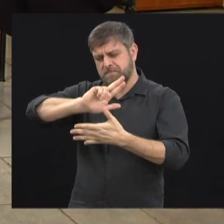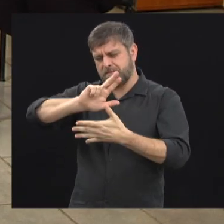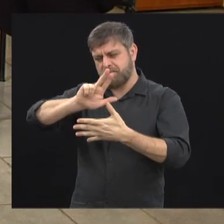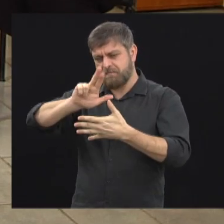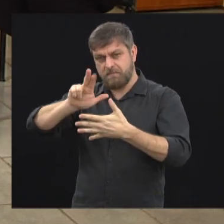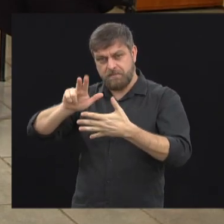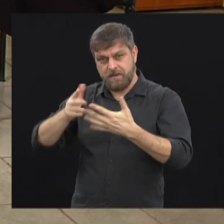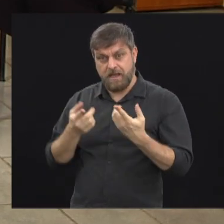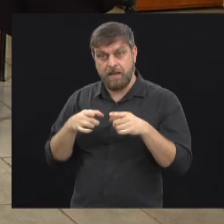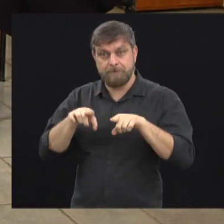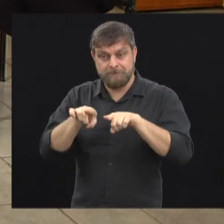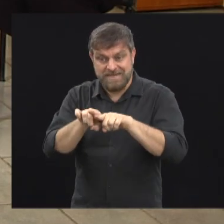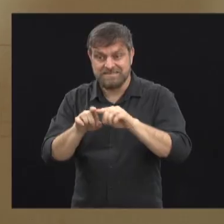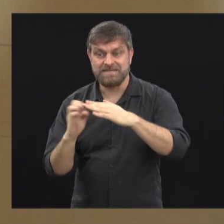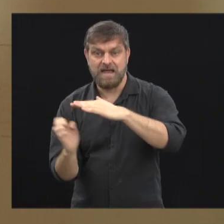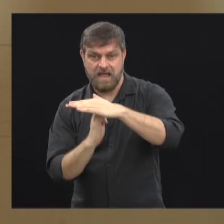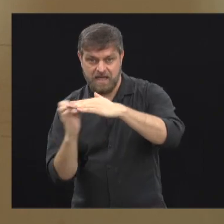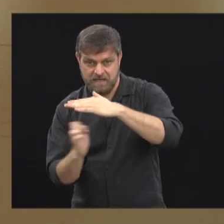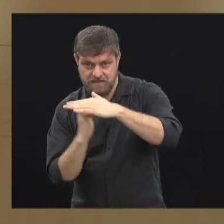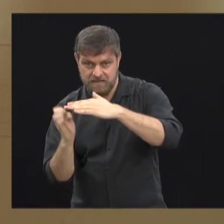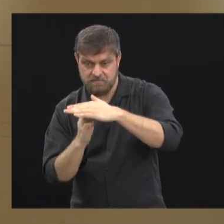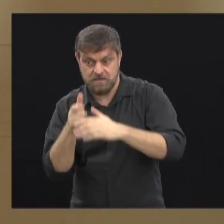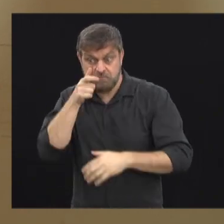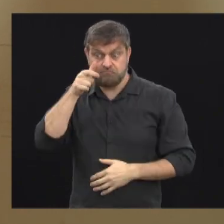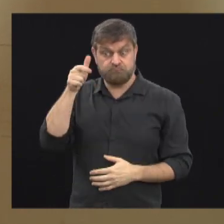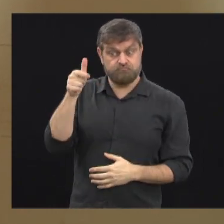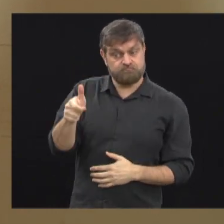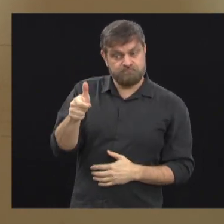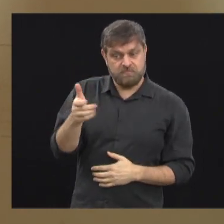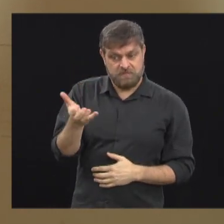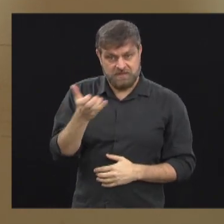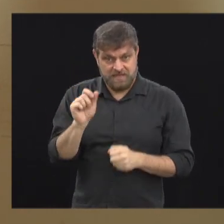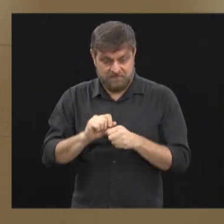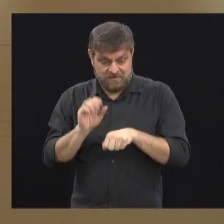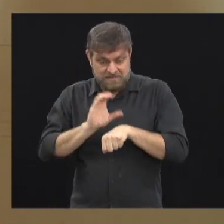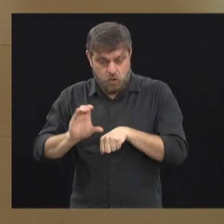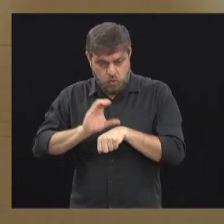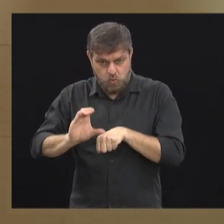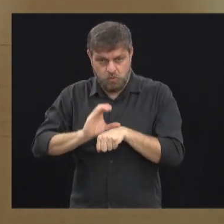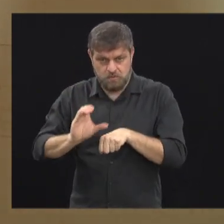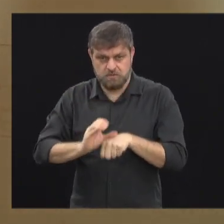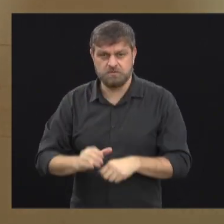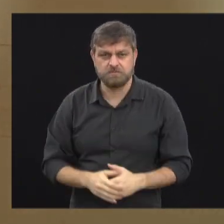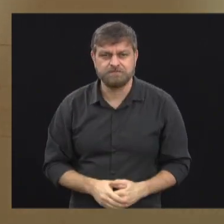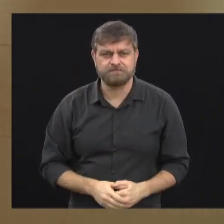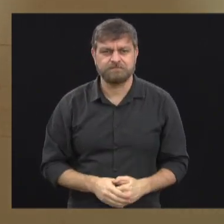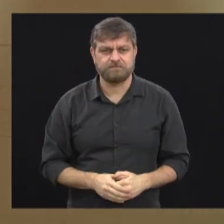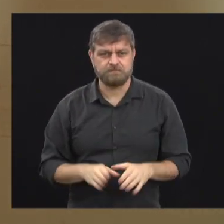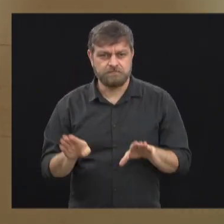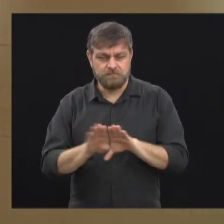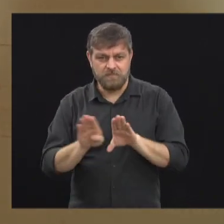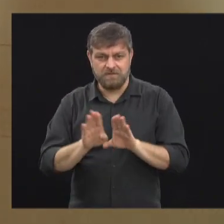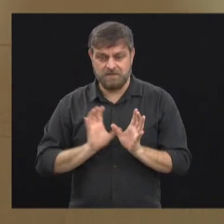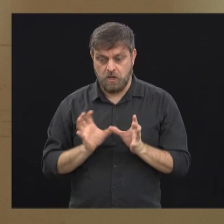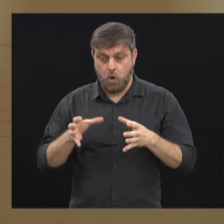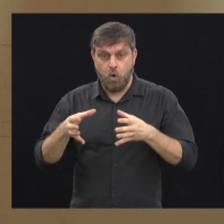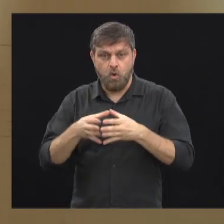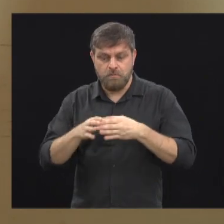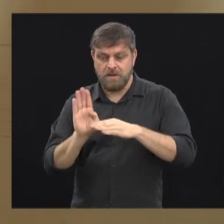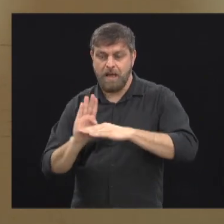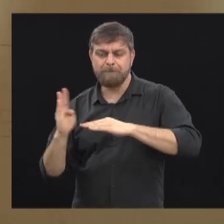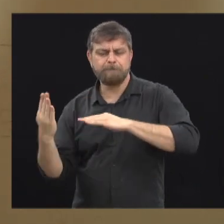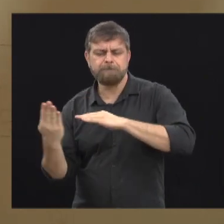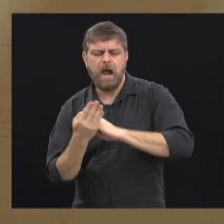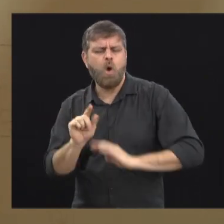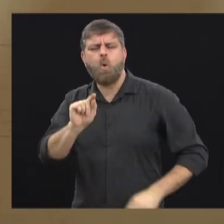em parceria com as empresas que têm um interesse em realizá-los. E temos a Turma do Bairro.